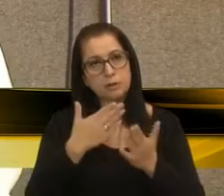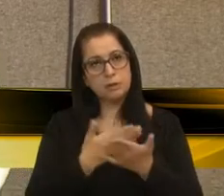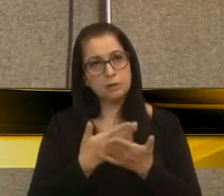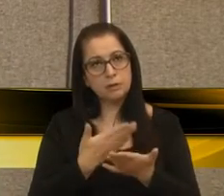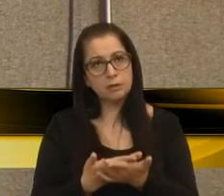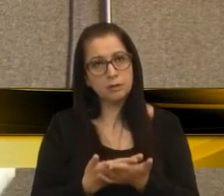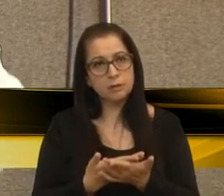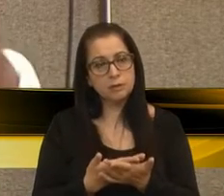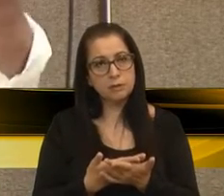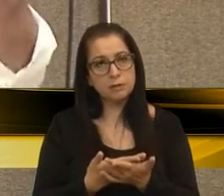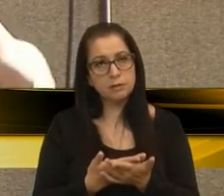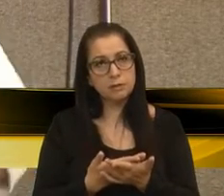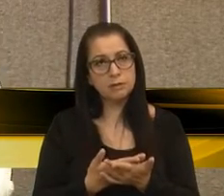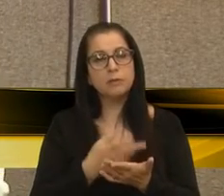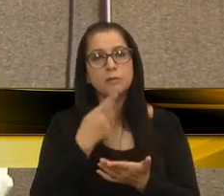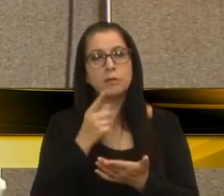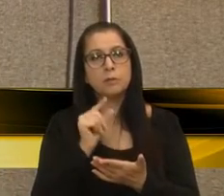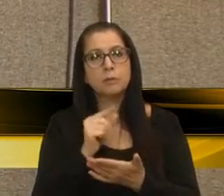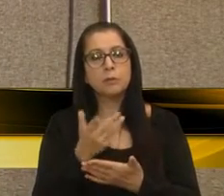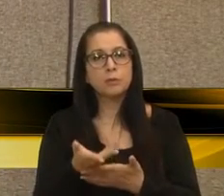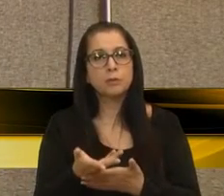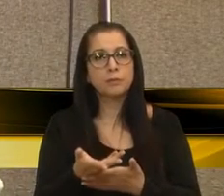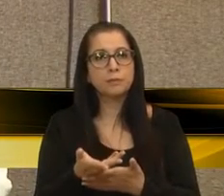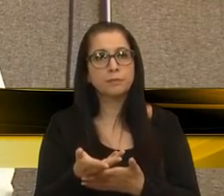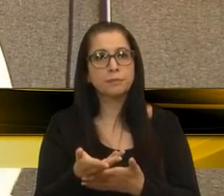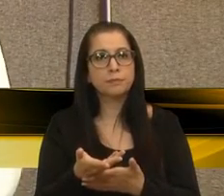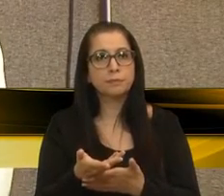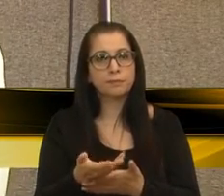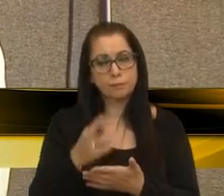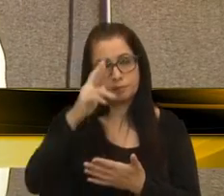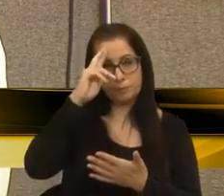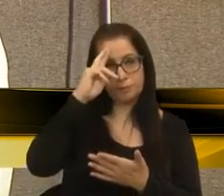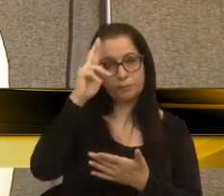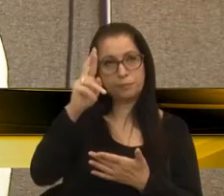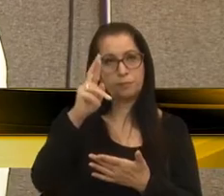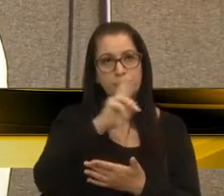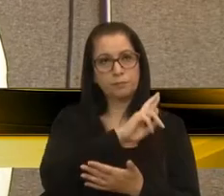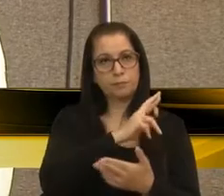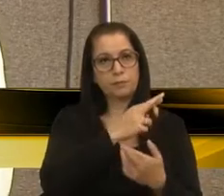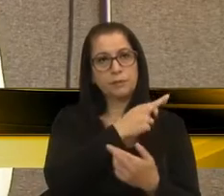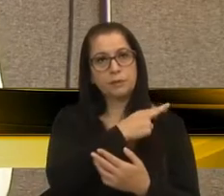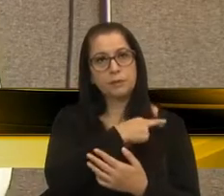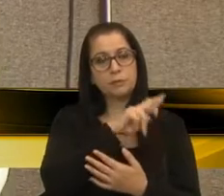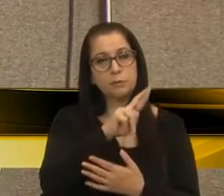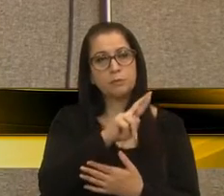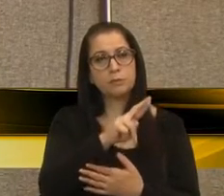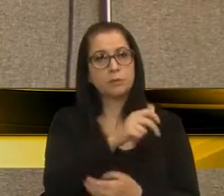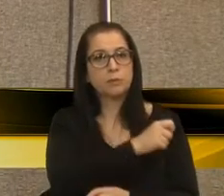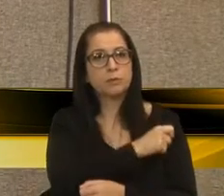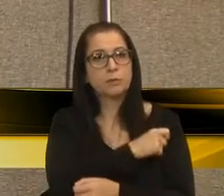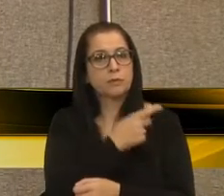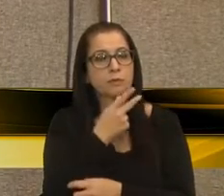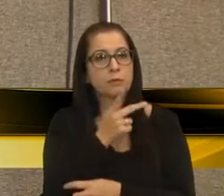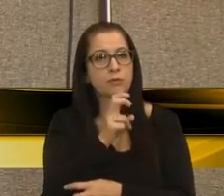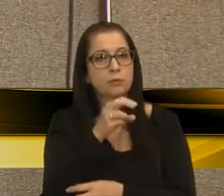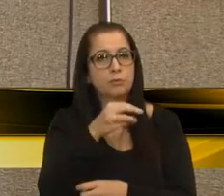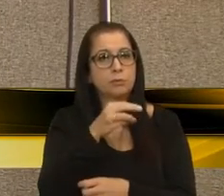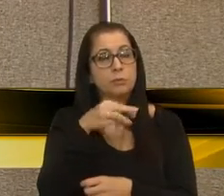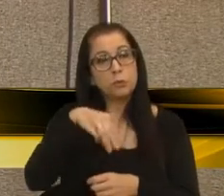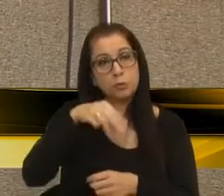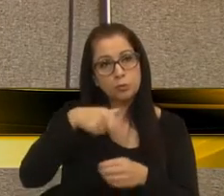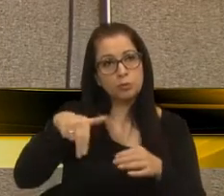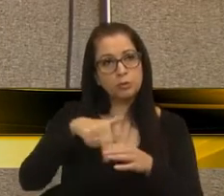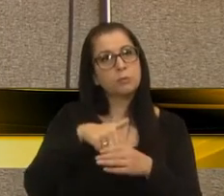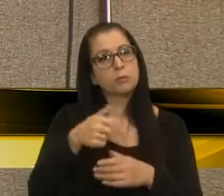Jones, e dizer que há poucos agora a diretora e o responsável dos alunos irão falar pelo período de 5 minutos. Então,